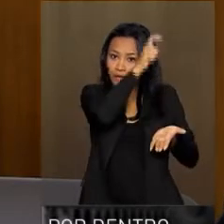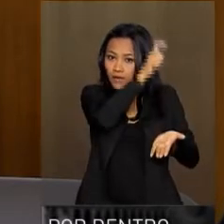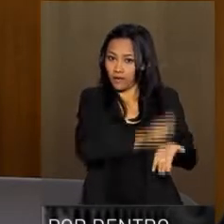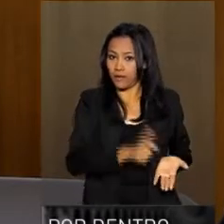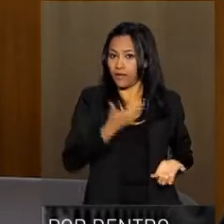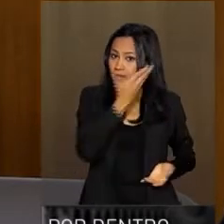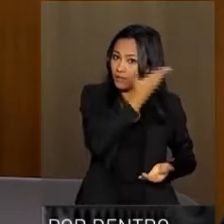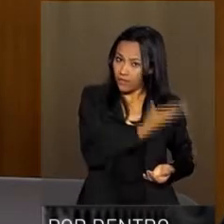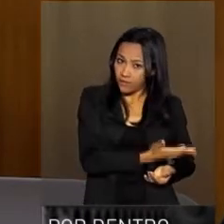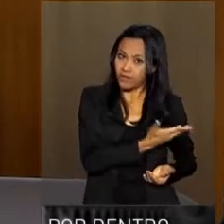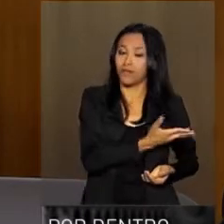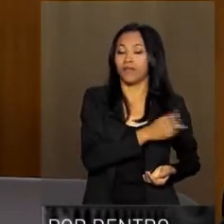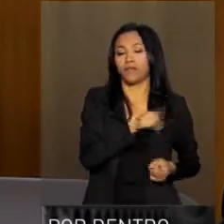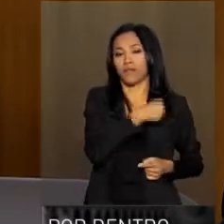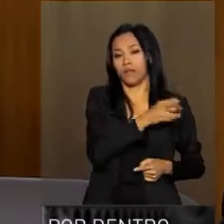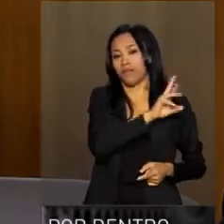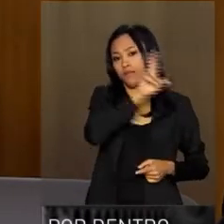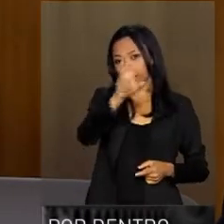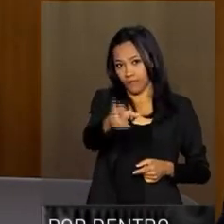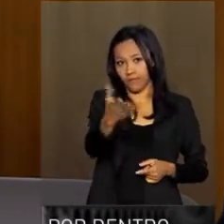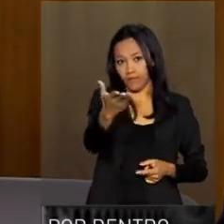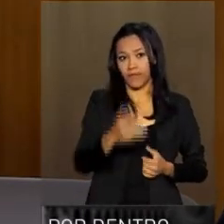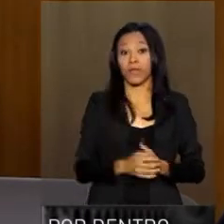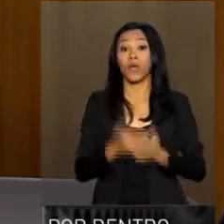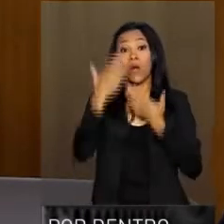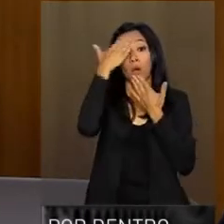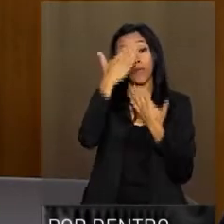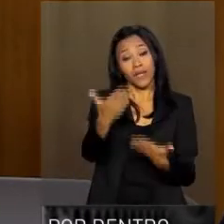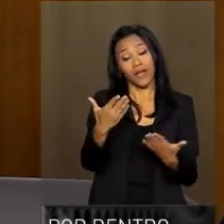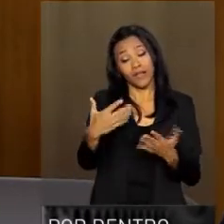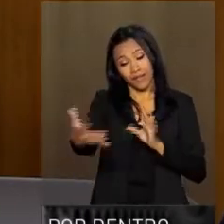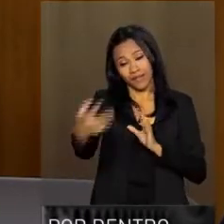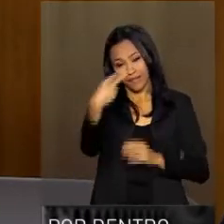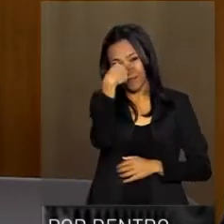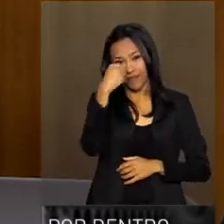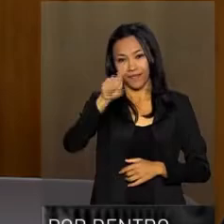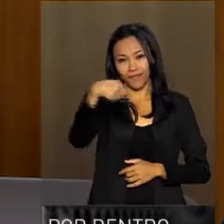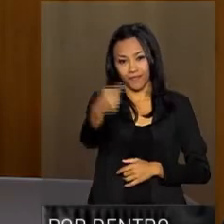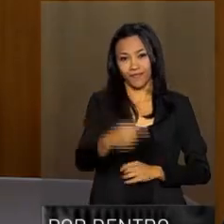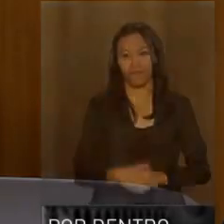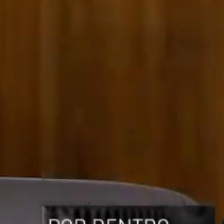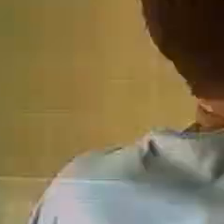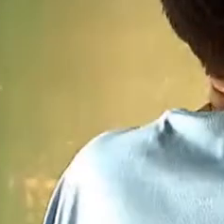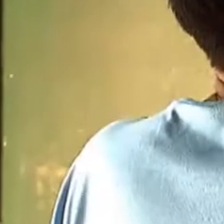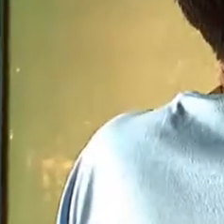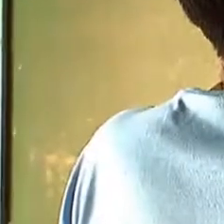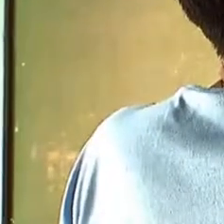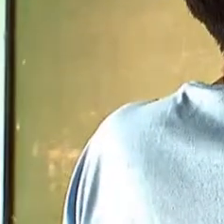de políticas para as mulheres da presidência da república obrigado pela companhia e até a próxima